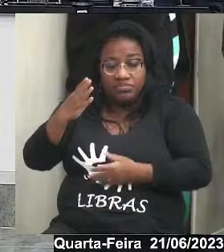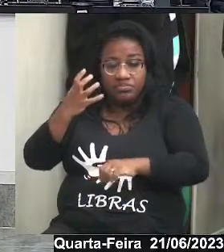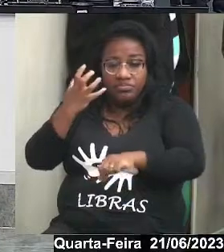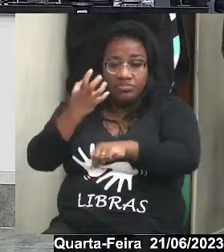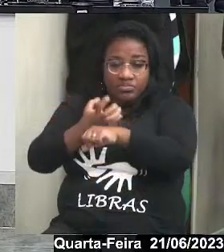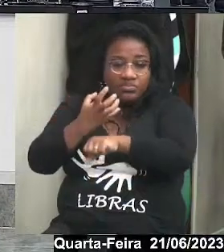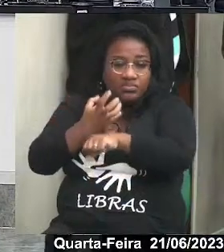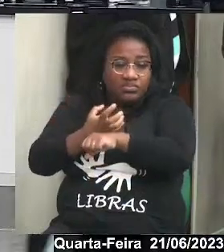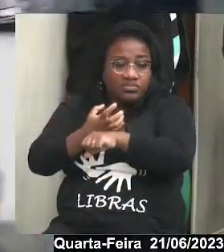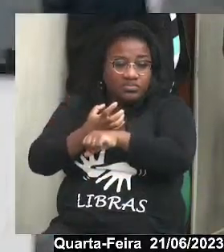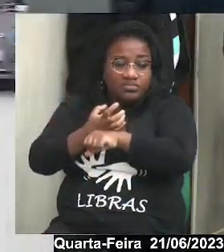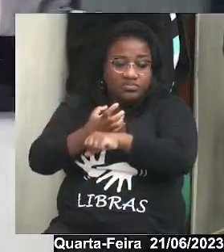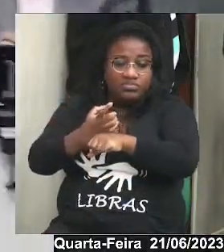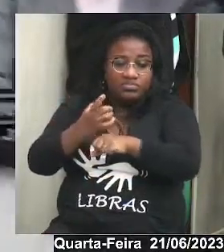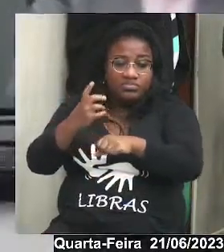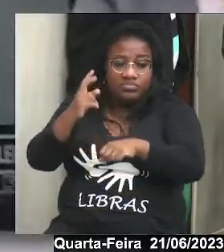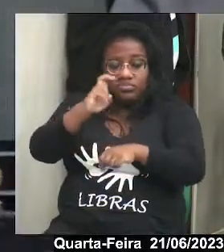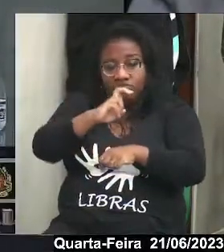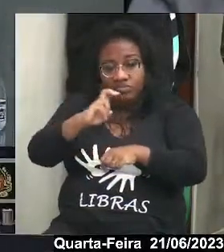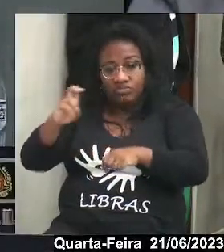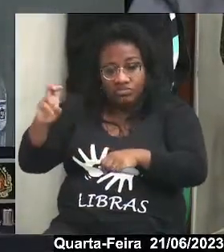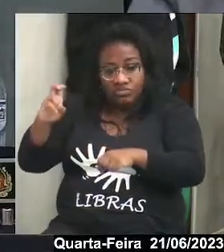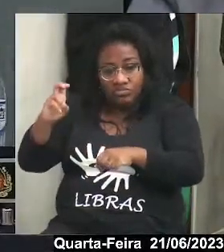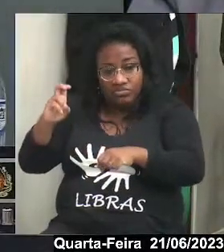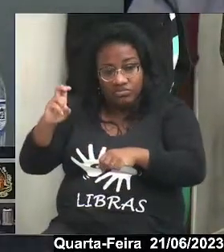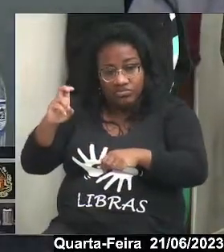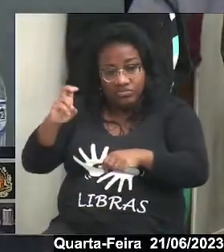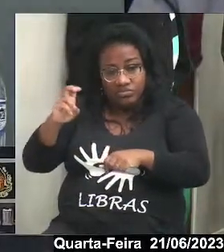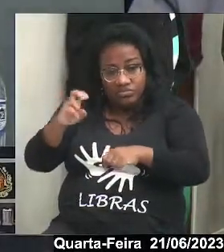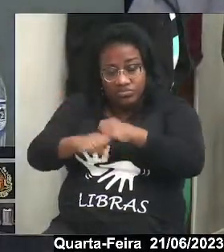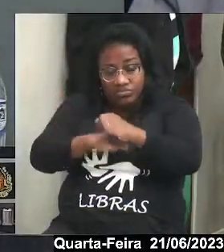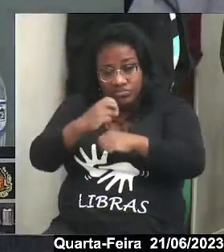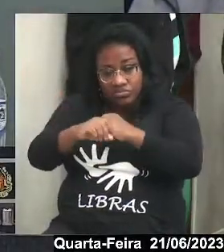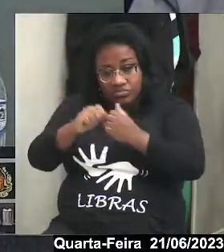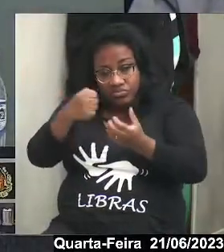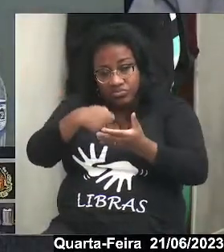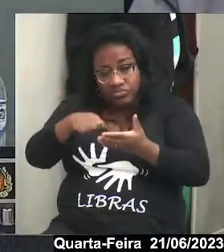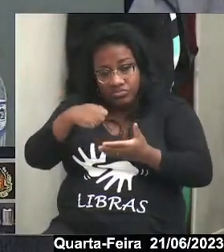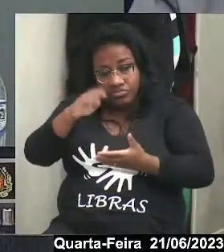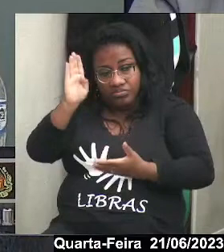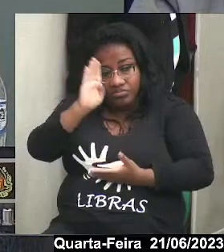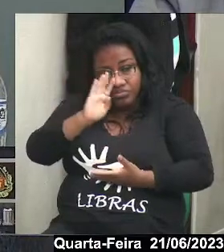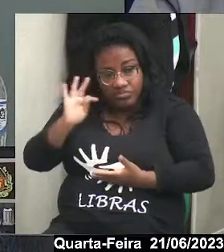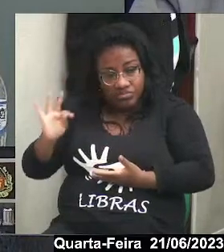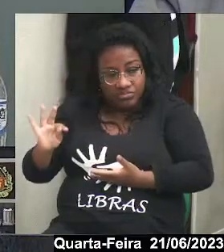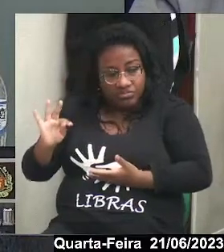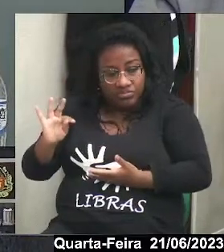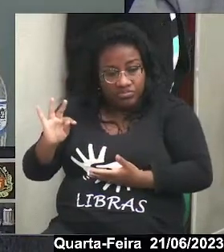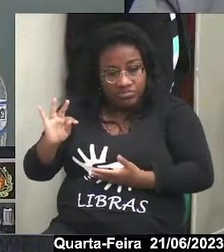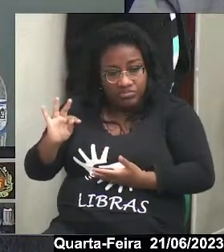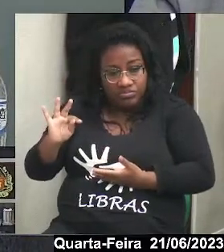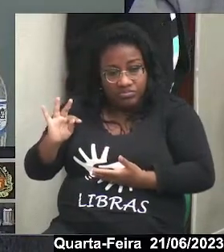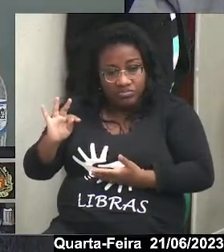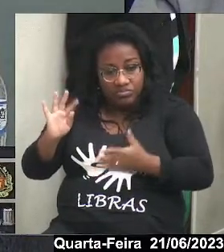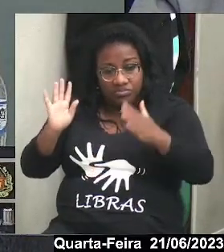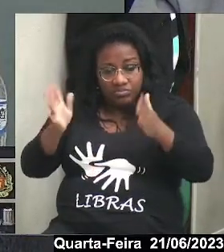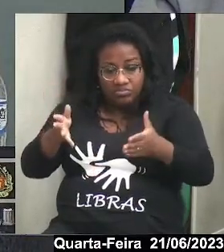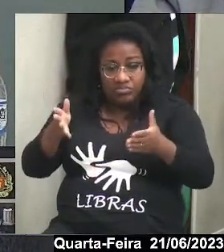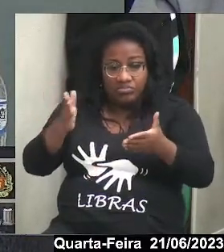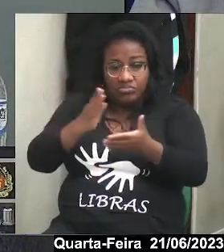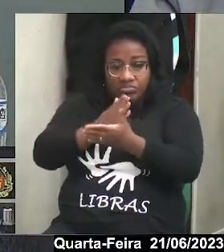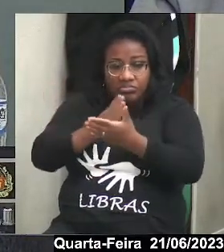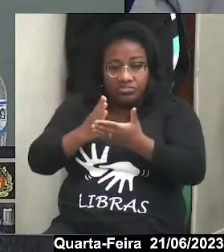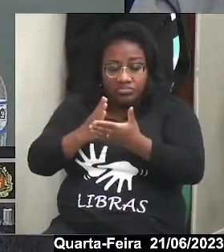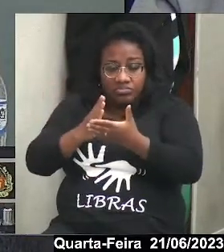Permanente, projeto de decreto legislativo 55/2023, autoria do vereador Leandro Souza Betinho. Dispõe sobre concessão